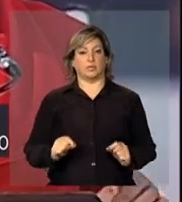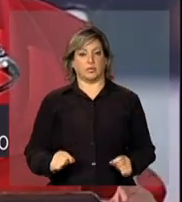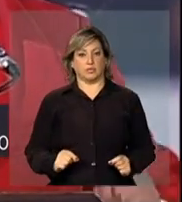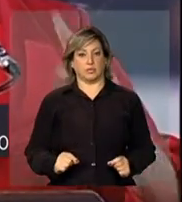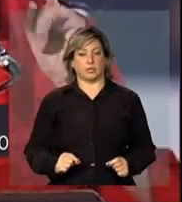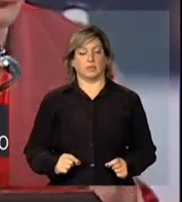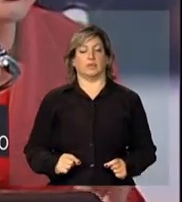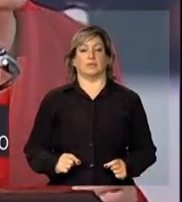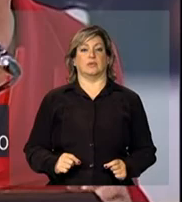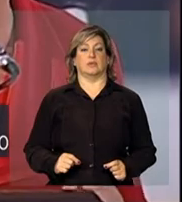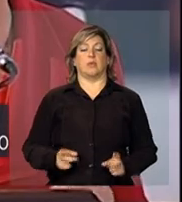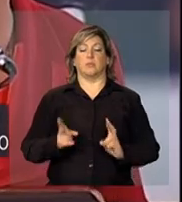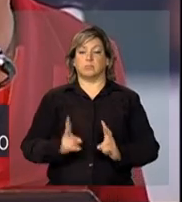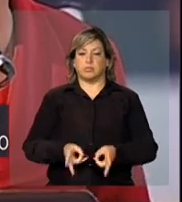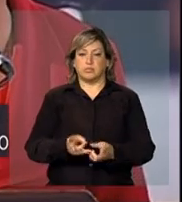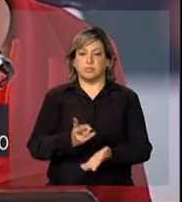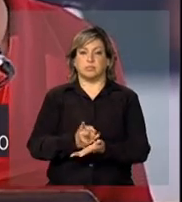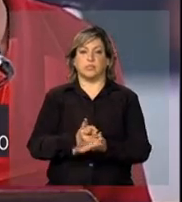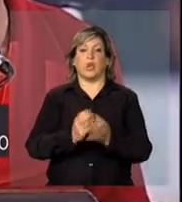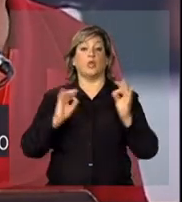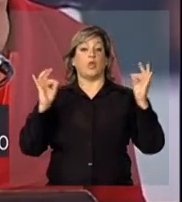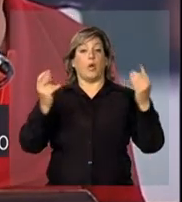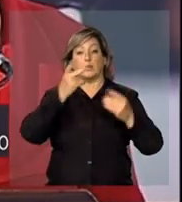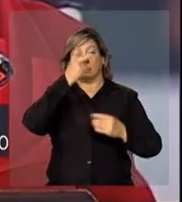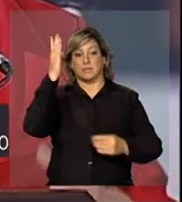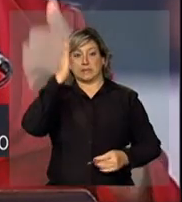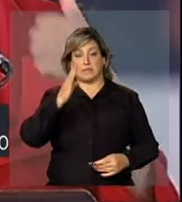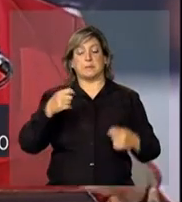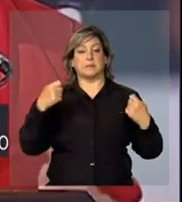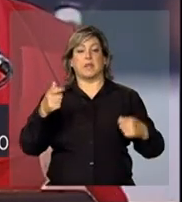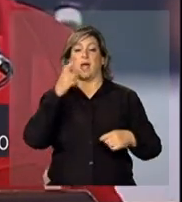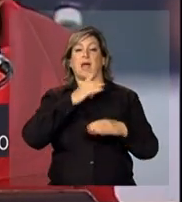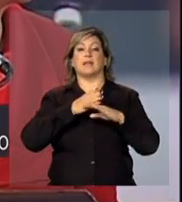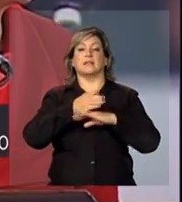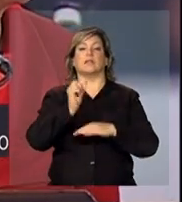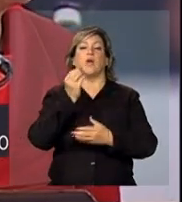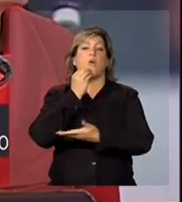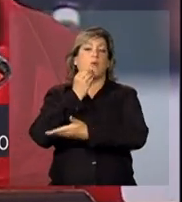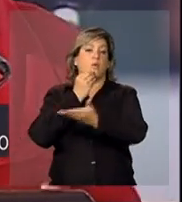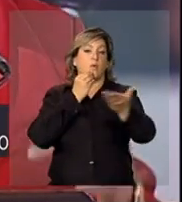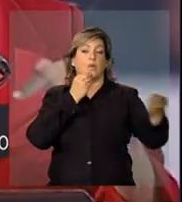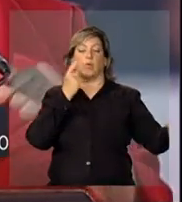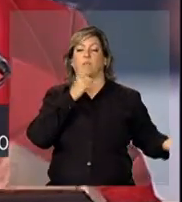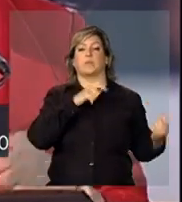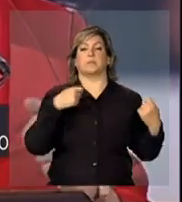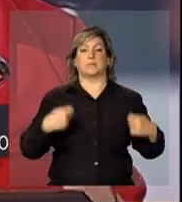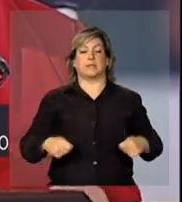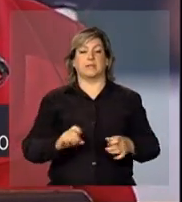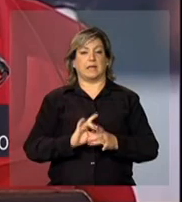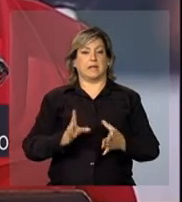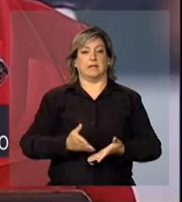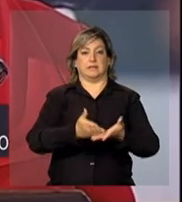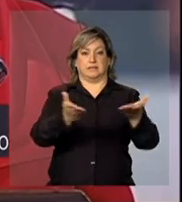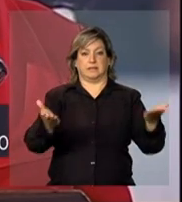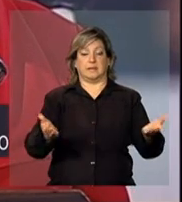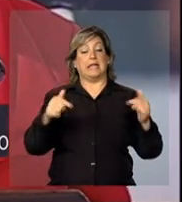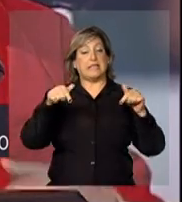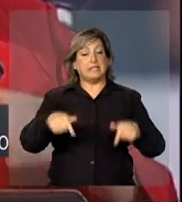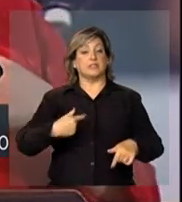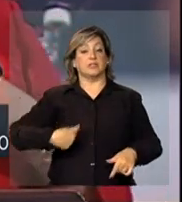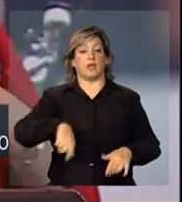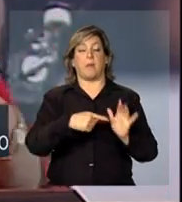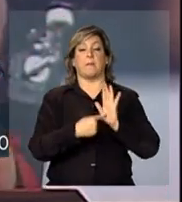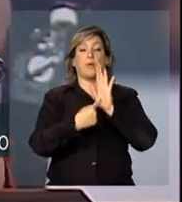o que todos os brasileiros têm GT acesso a oportunidades e é isso que nós mostramos